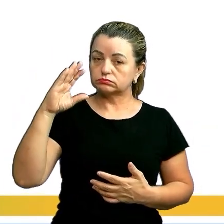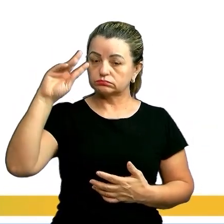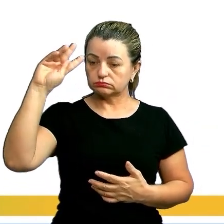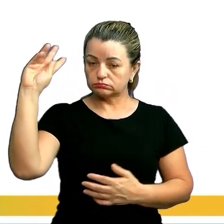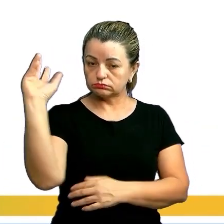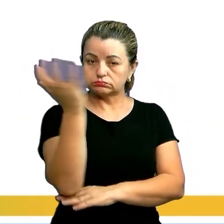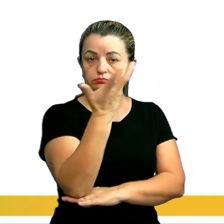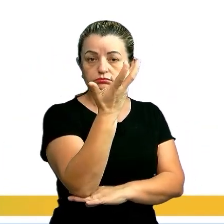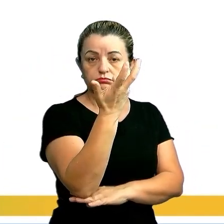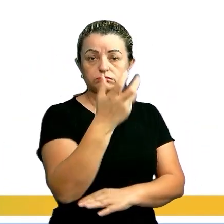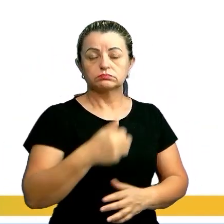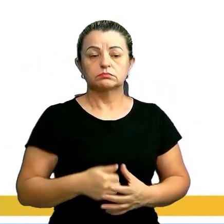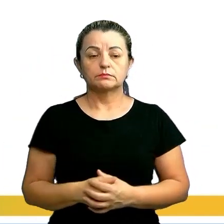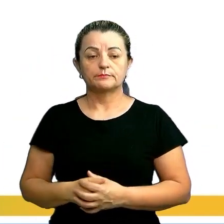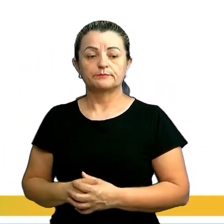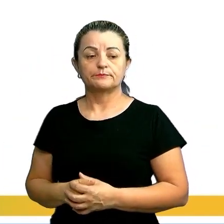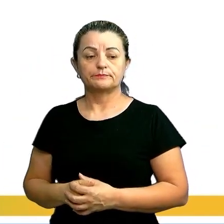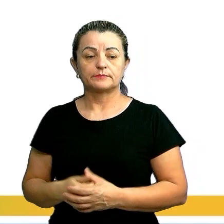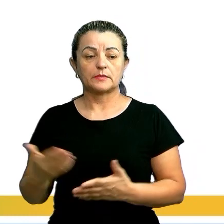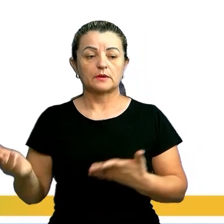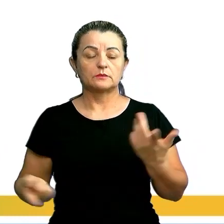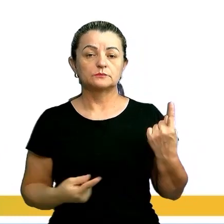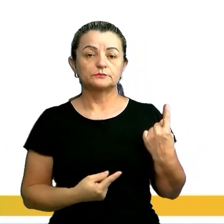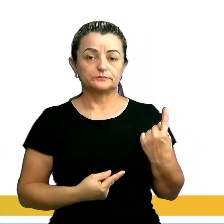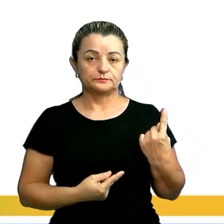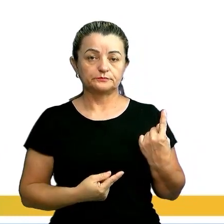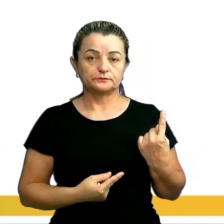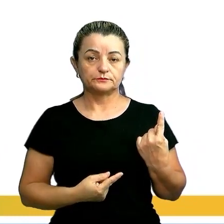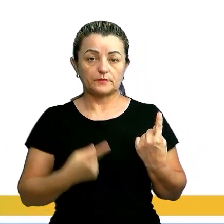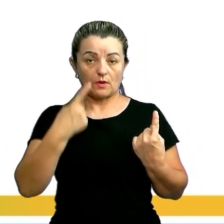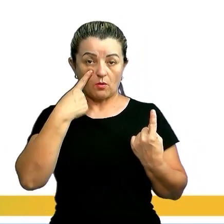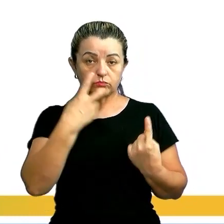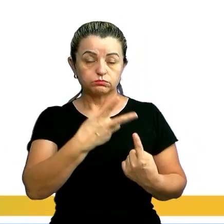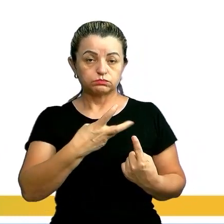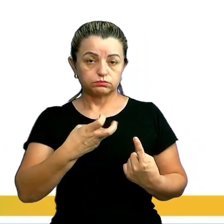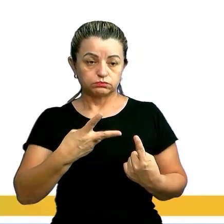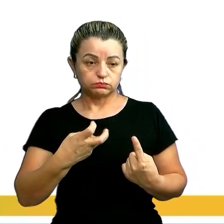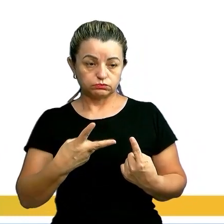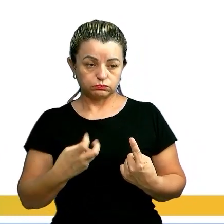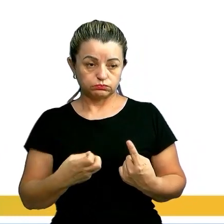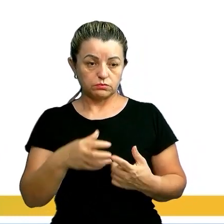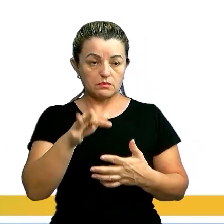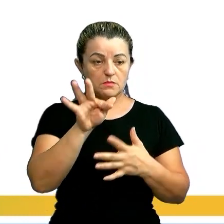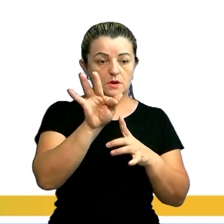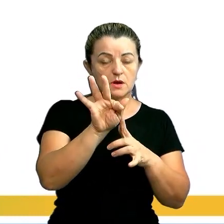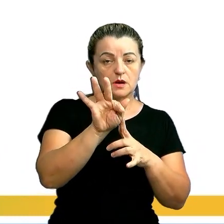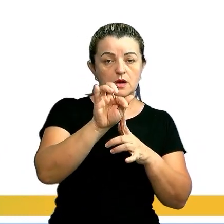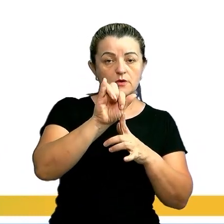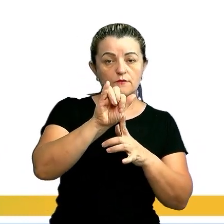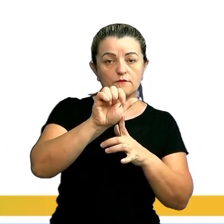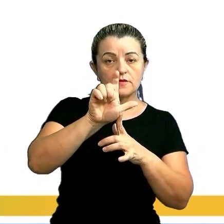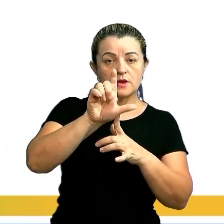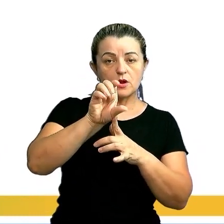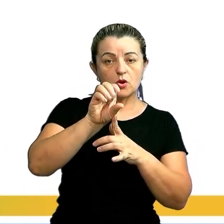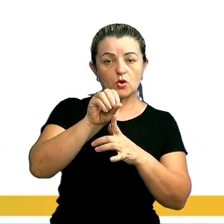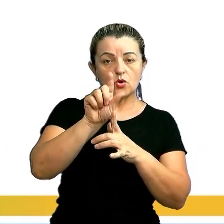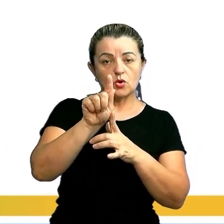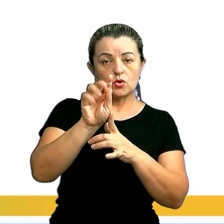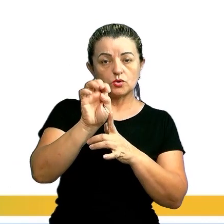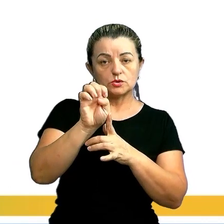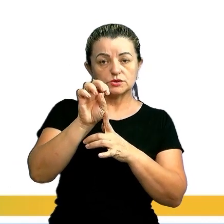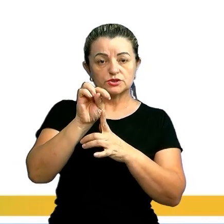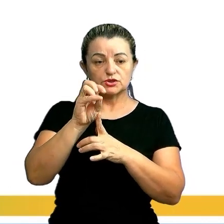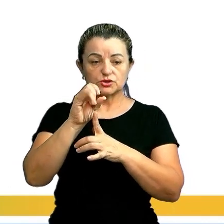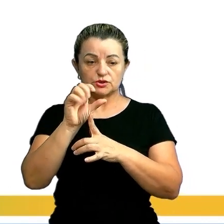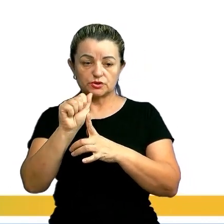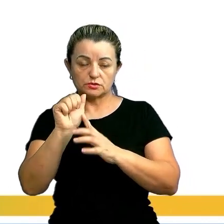ok? Então, a questão diz o seguinte: observe uma filogenia hipotética que mostra as